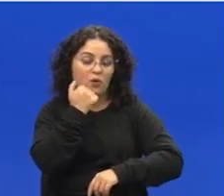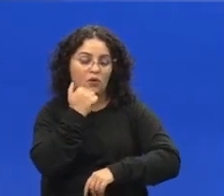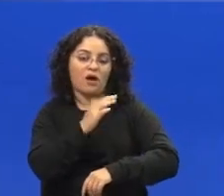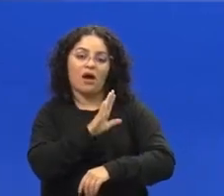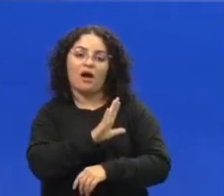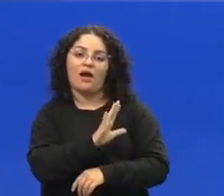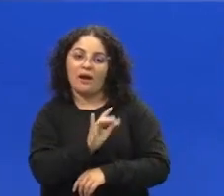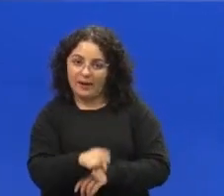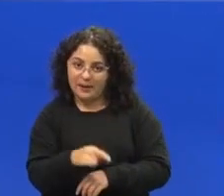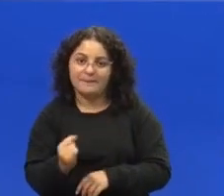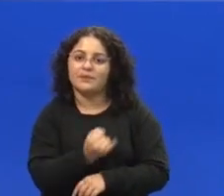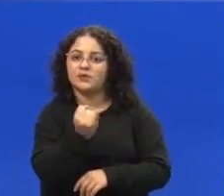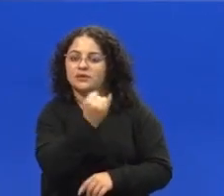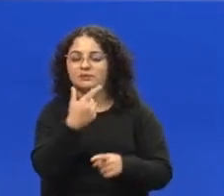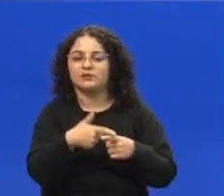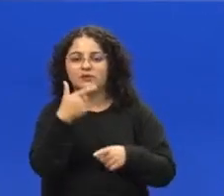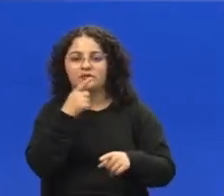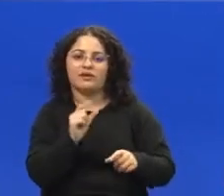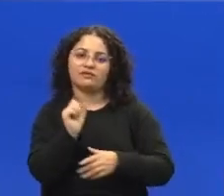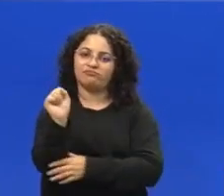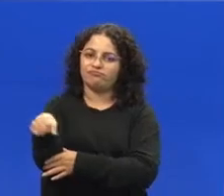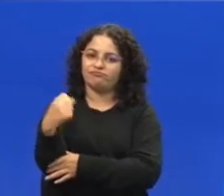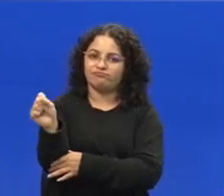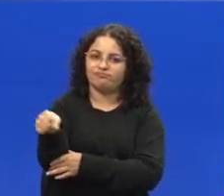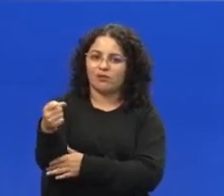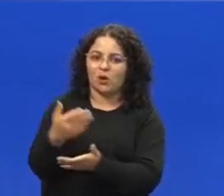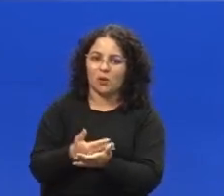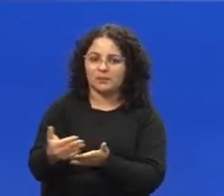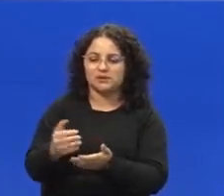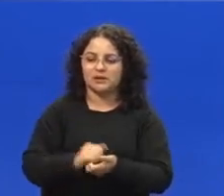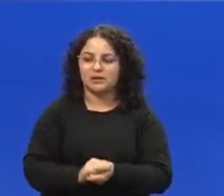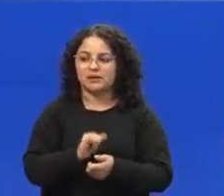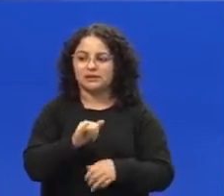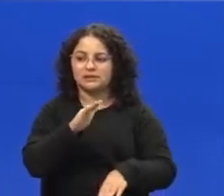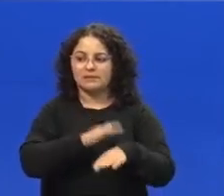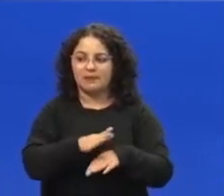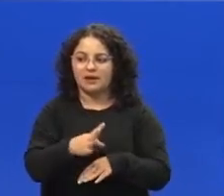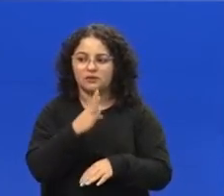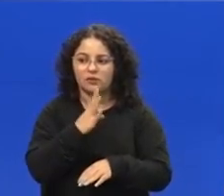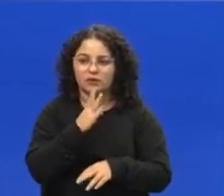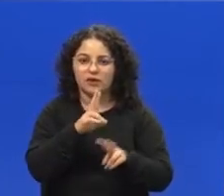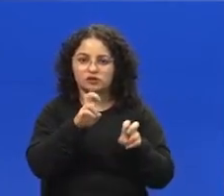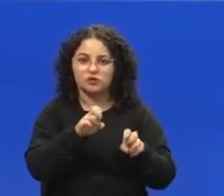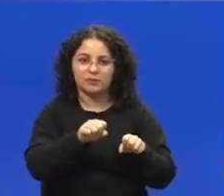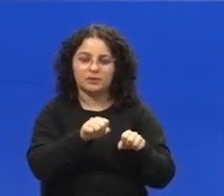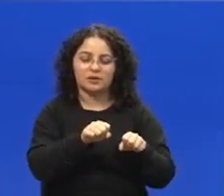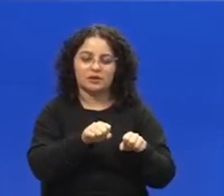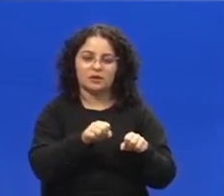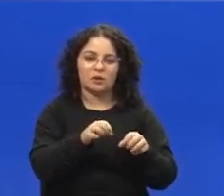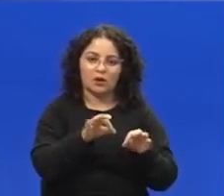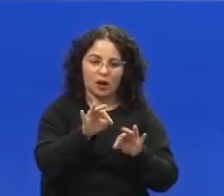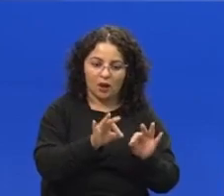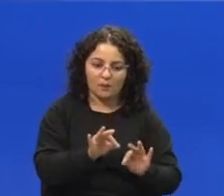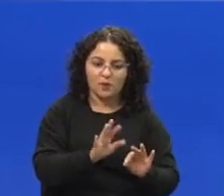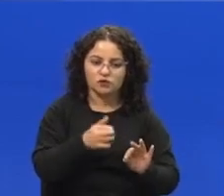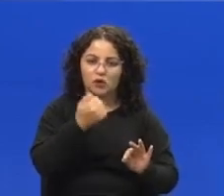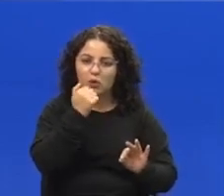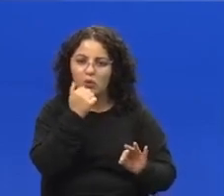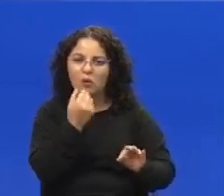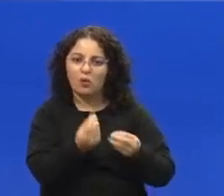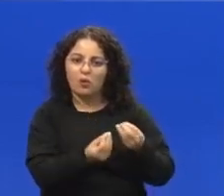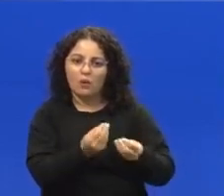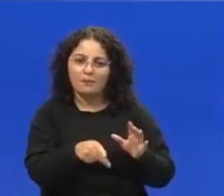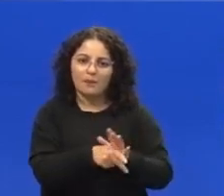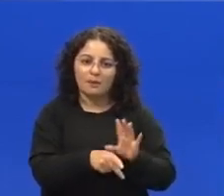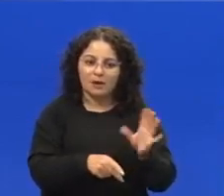para que guie o nosso processo de reabilitação. Então, quanto mais eu sei sobre o reparo das fraturas, o que acontece em cada fase